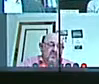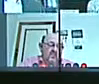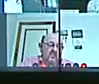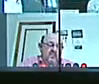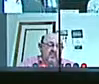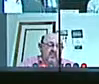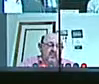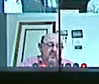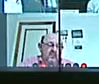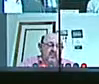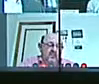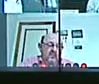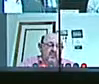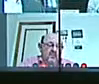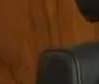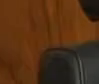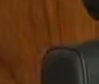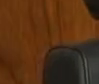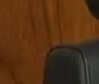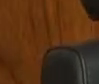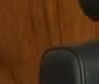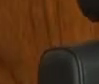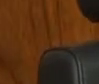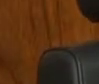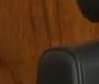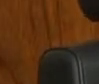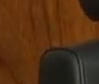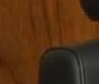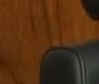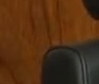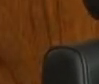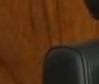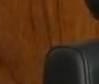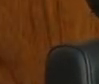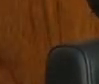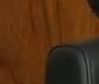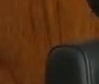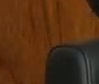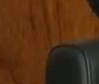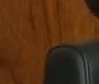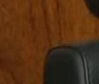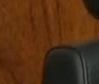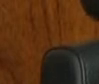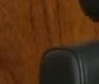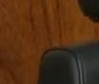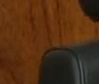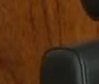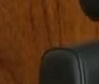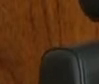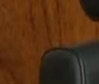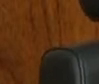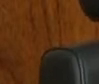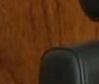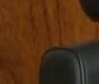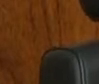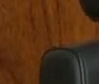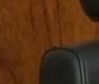Contrário, contrário. Contrário. Ok, vamos à segunda chamada aqui. Deputado Luiz Fernando